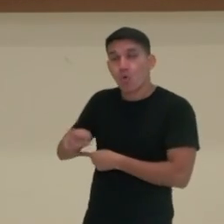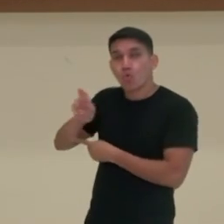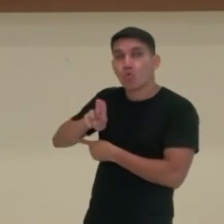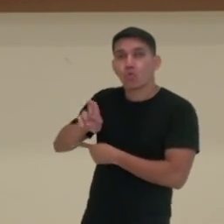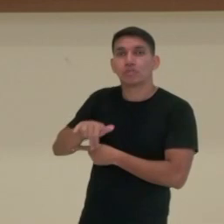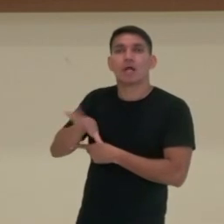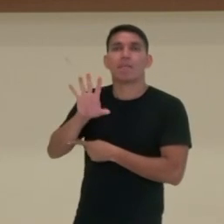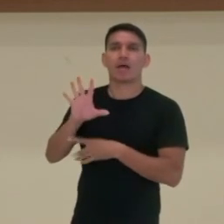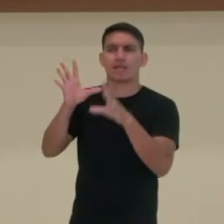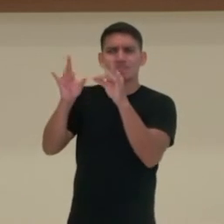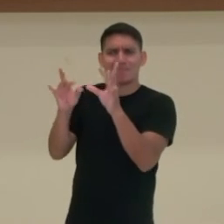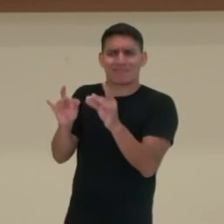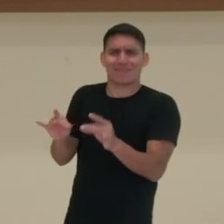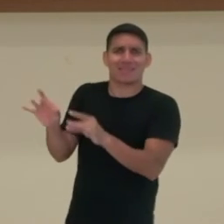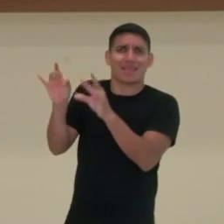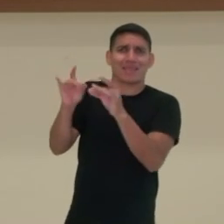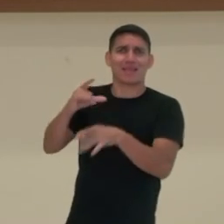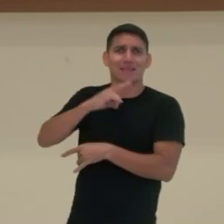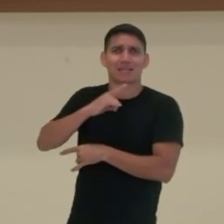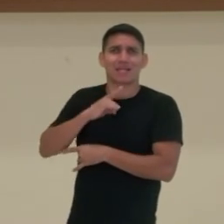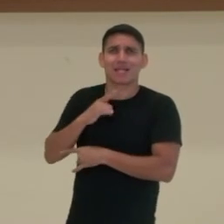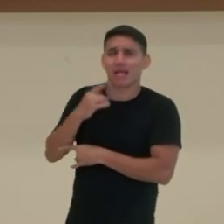são cheios